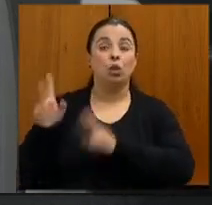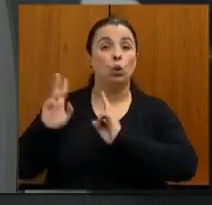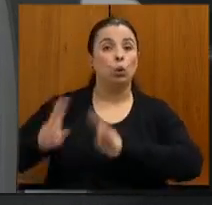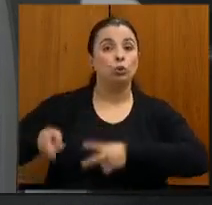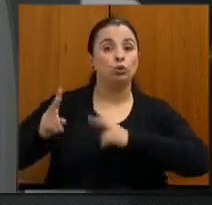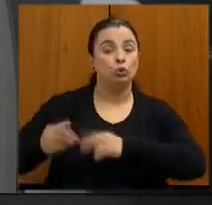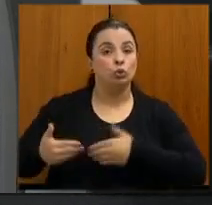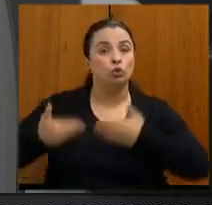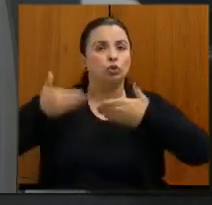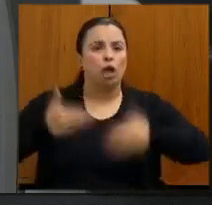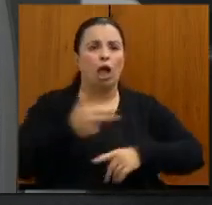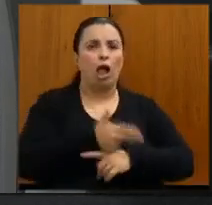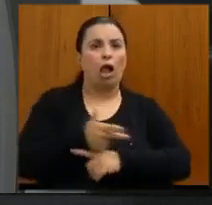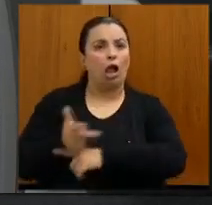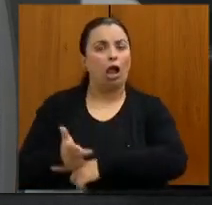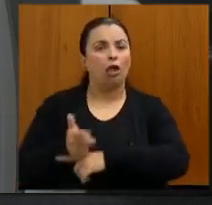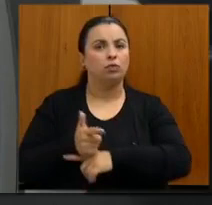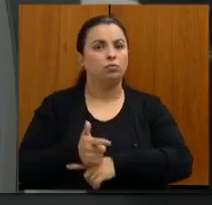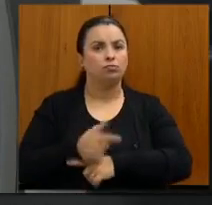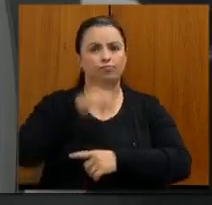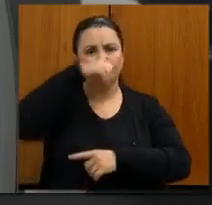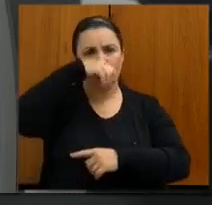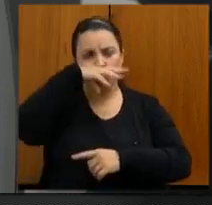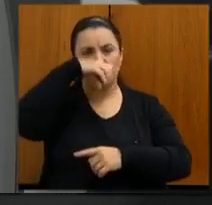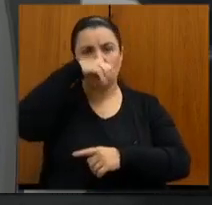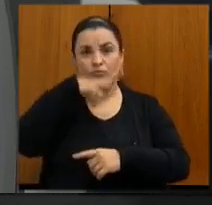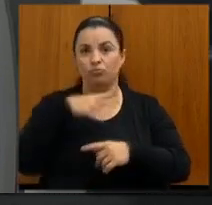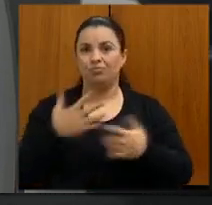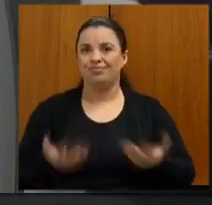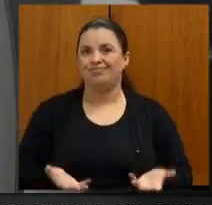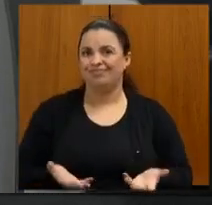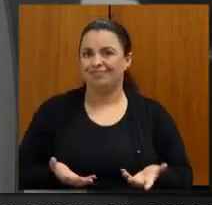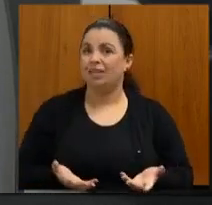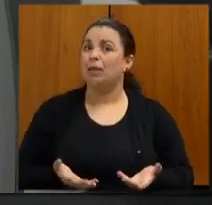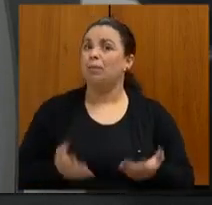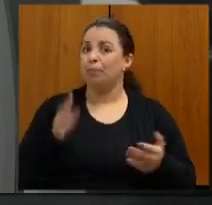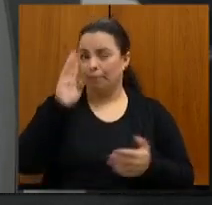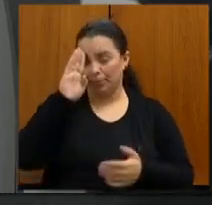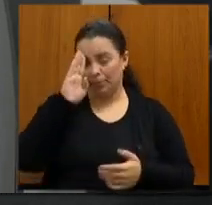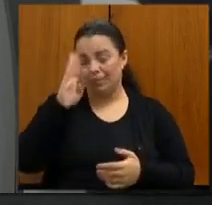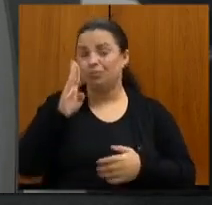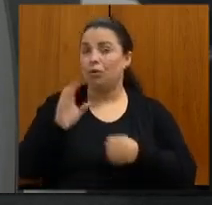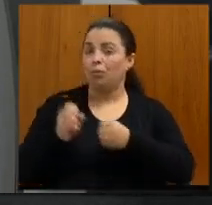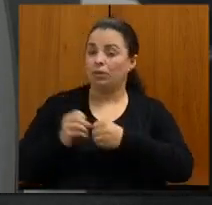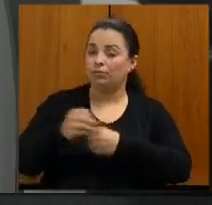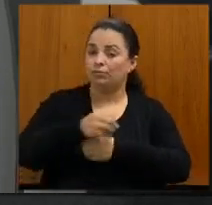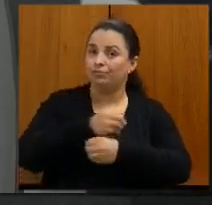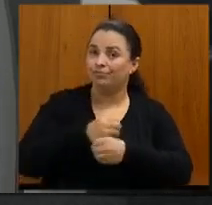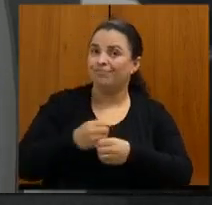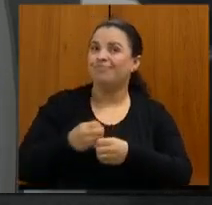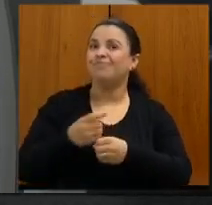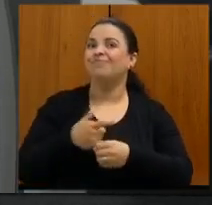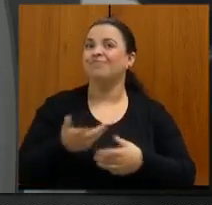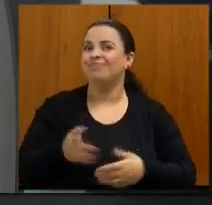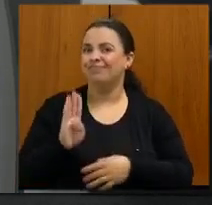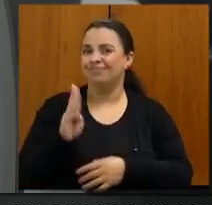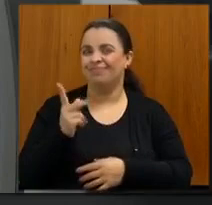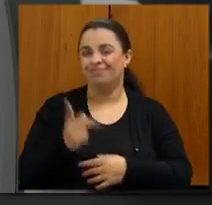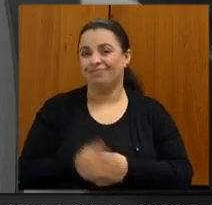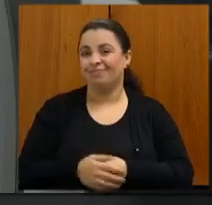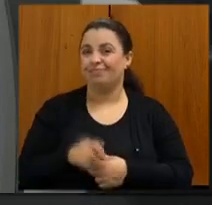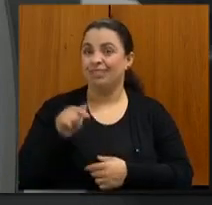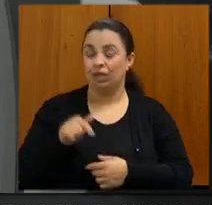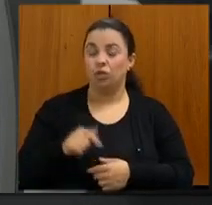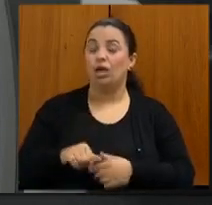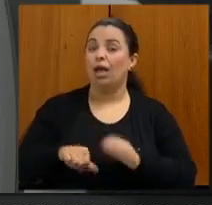armada nos conflitos sem ouvir e concentrado na região metropolitana aqui são isso é um crime se